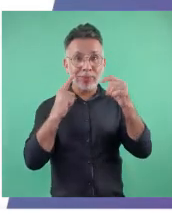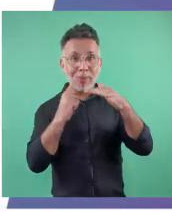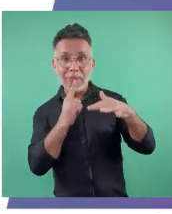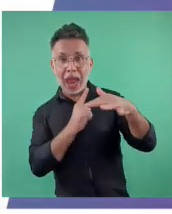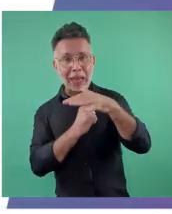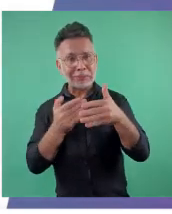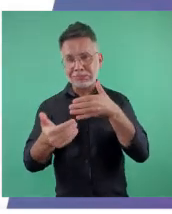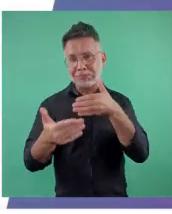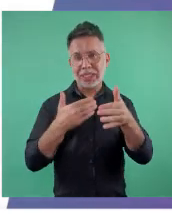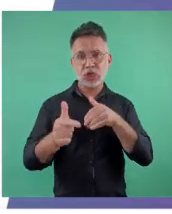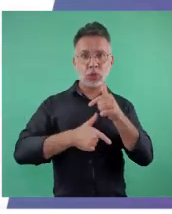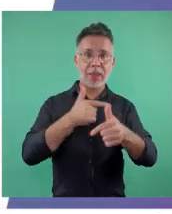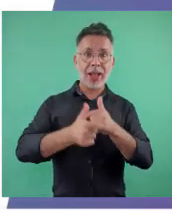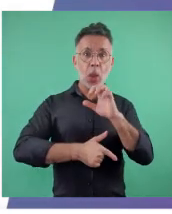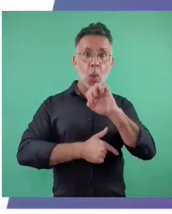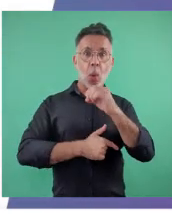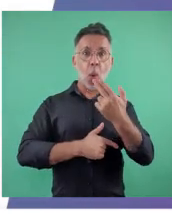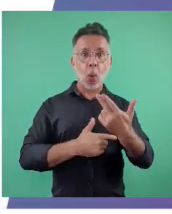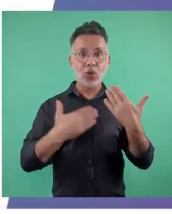trabalho, seja de lazer.